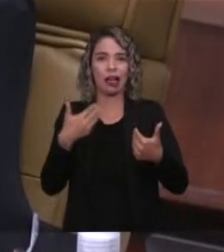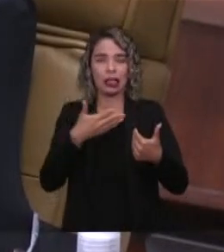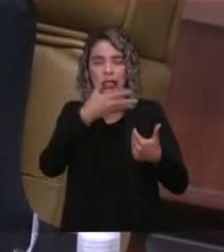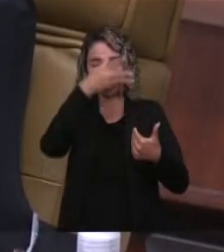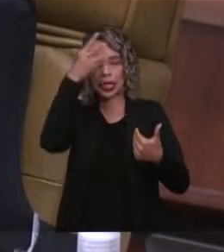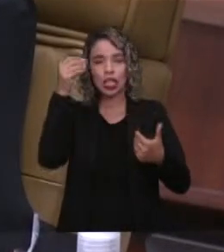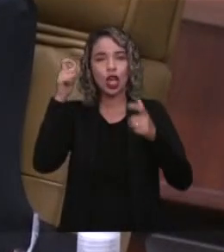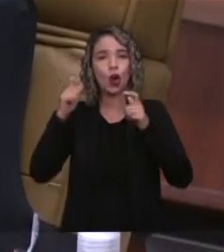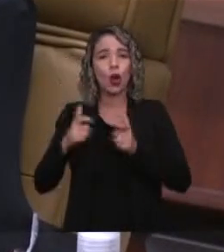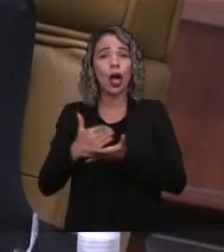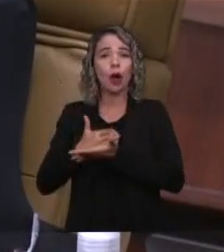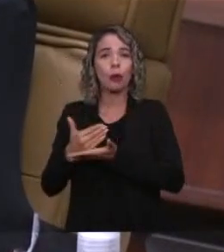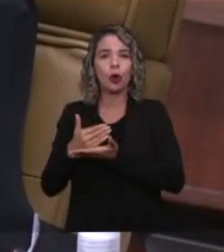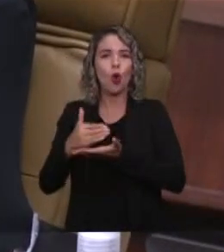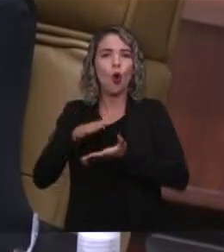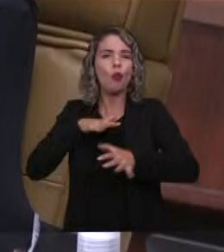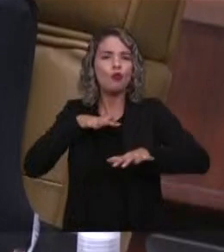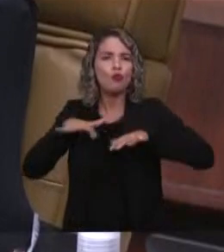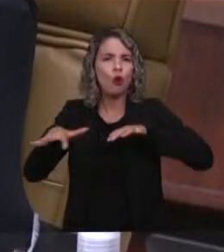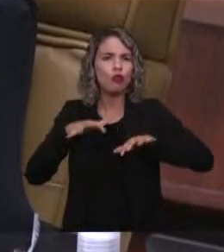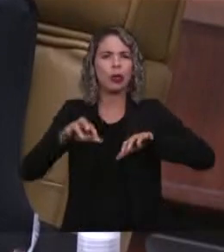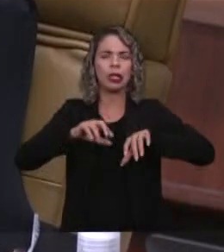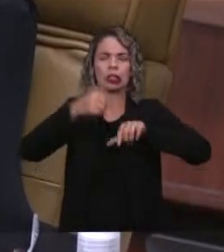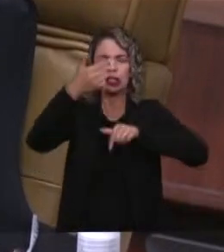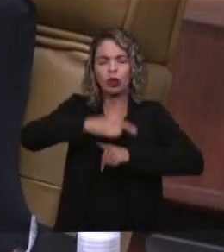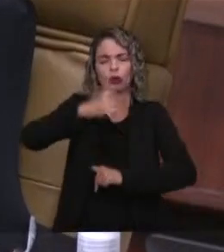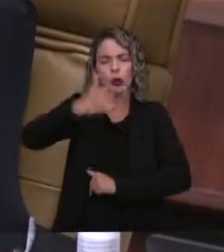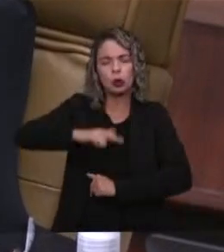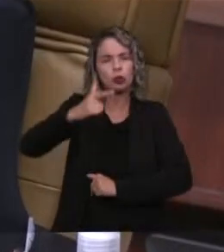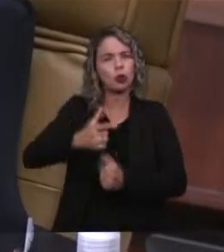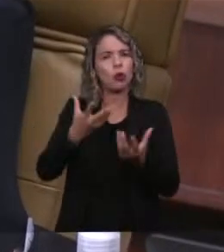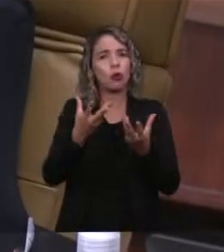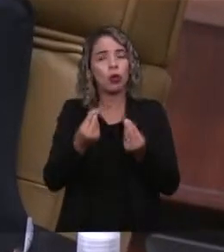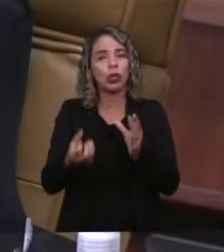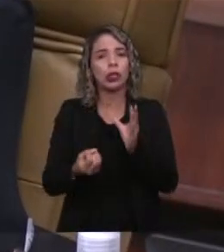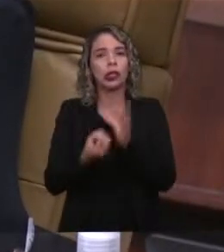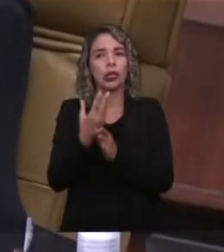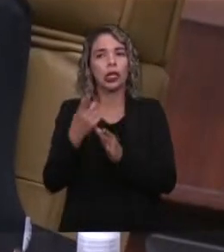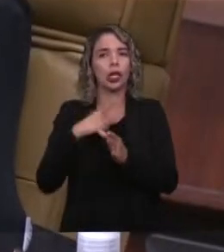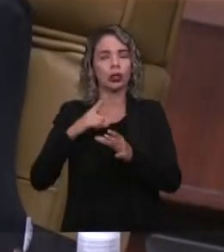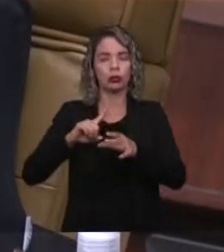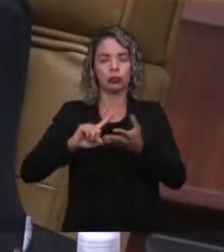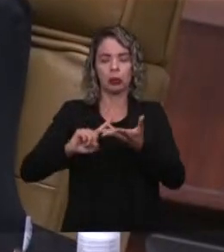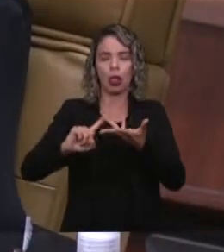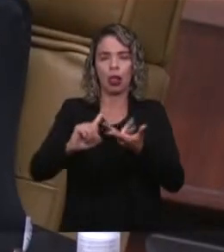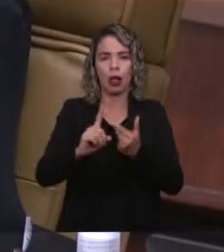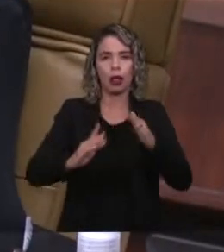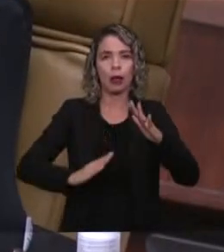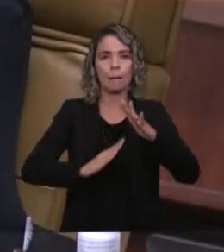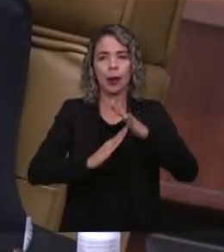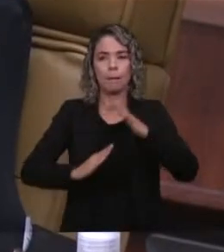movimentá-lo tantas vezes quanto possível, criando camadas de operações,